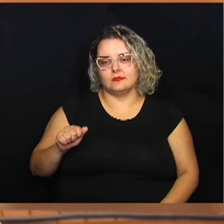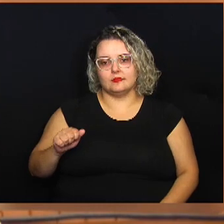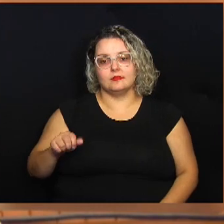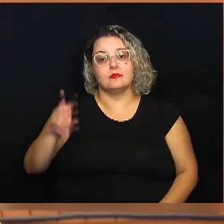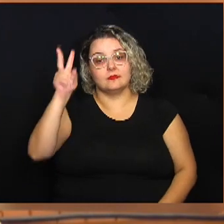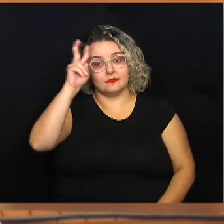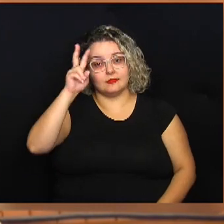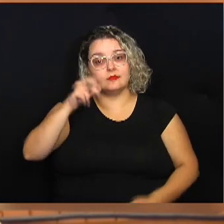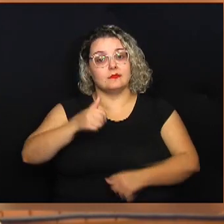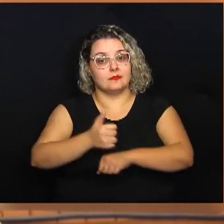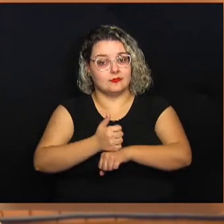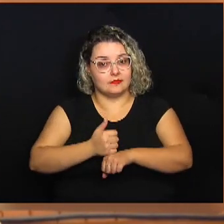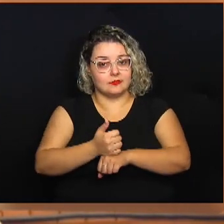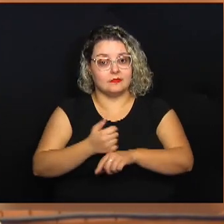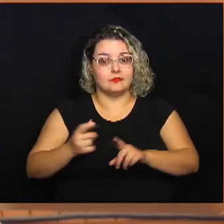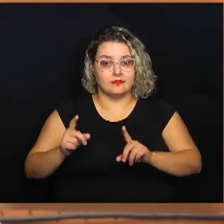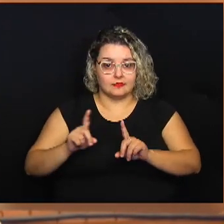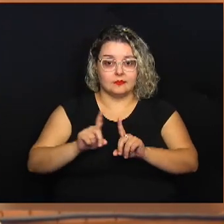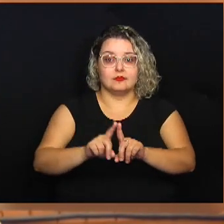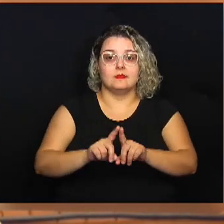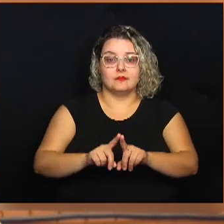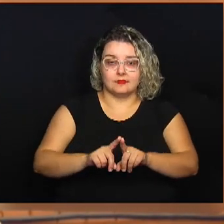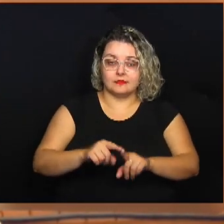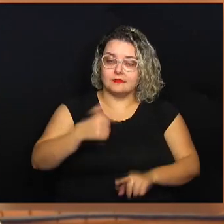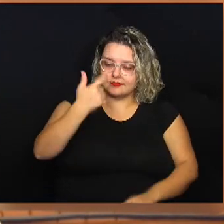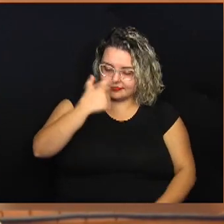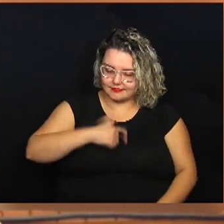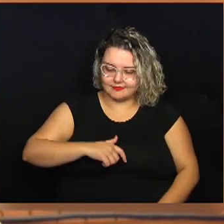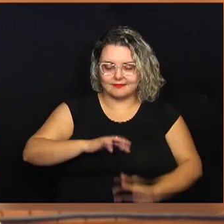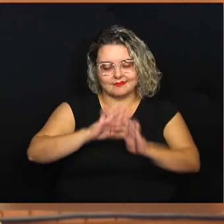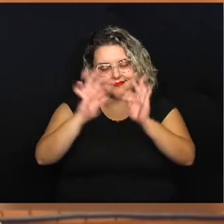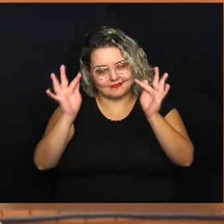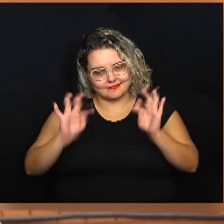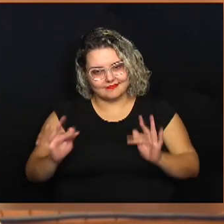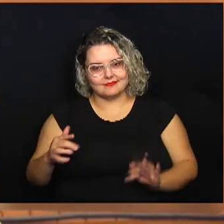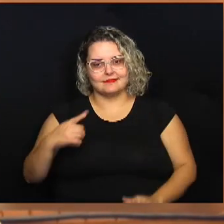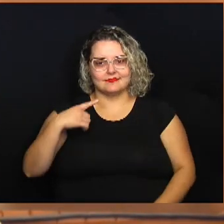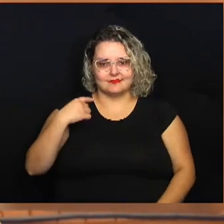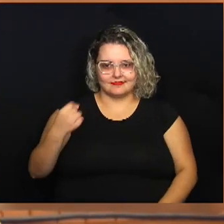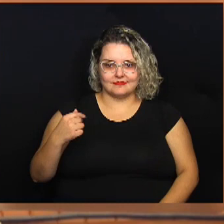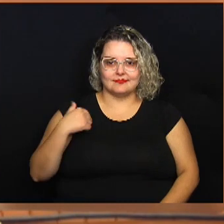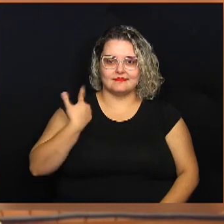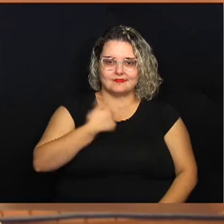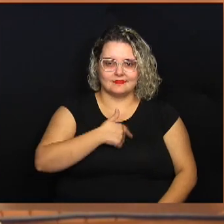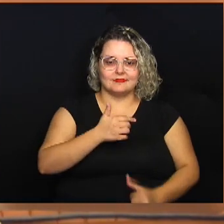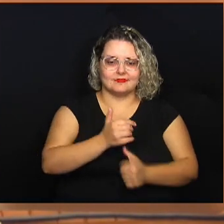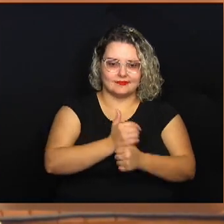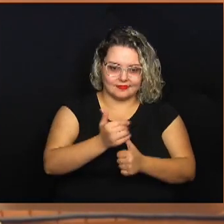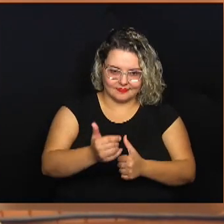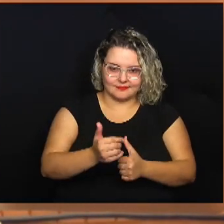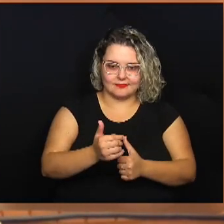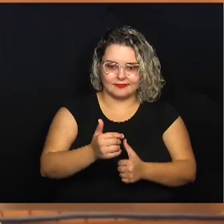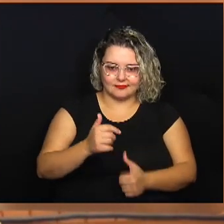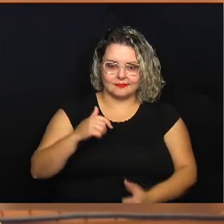historiadora, companheira. Eu fico muito feliz por ter sido escolhida, pelo nosso mandato ter sido escolhido para poder ofertar